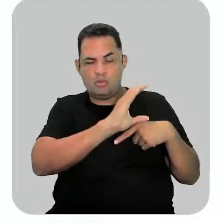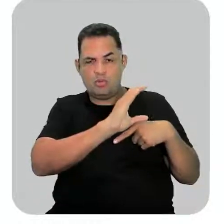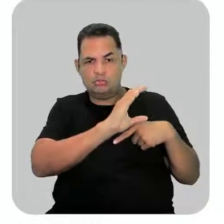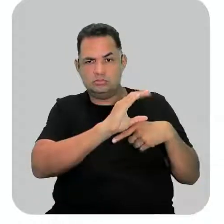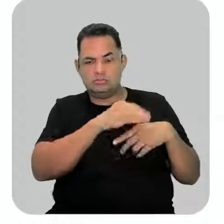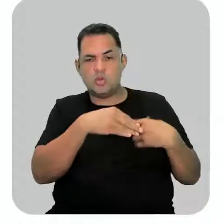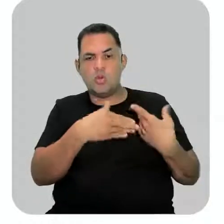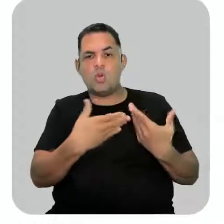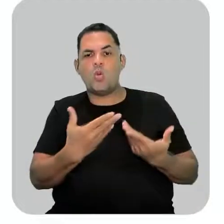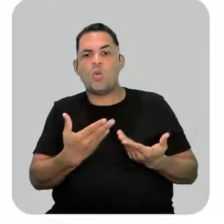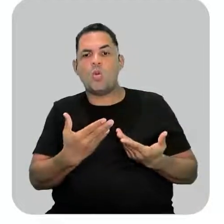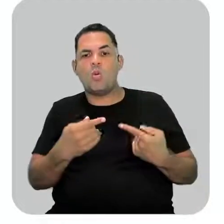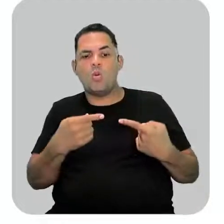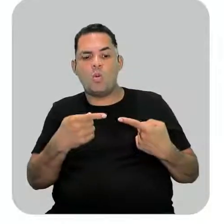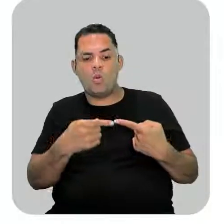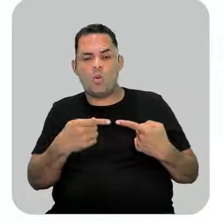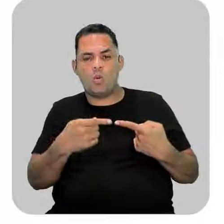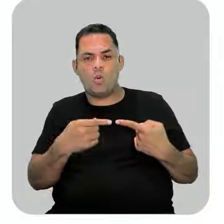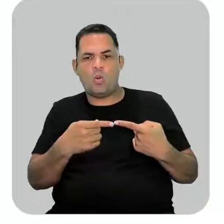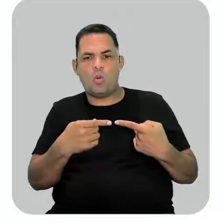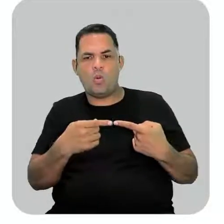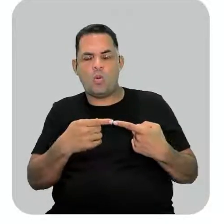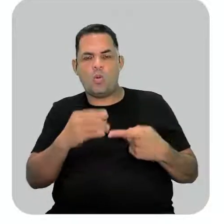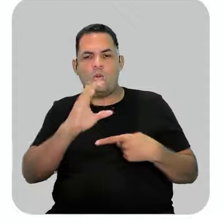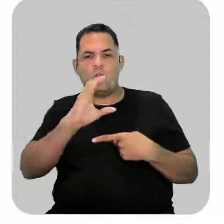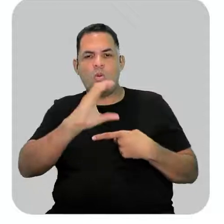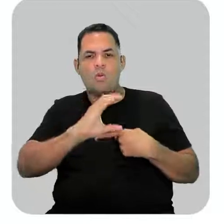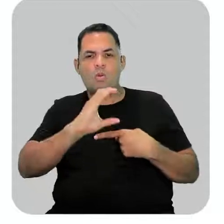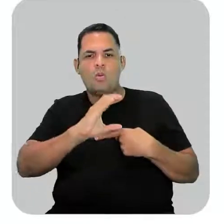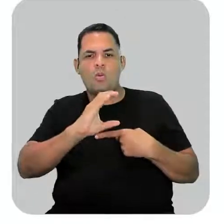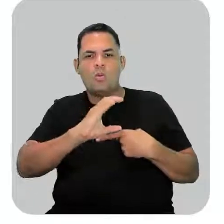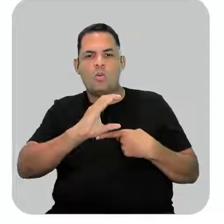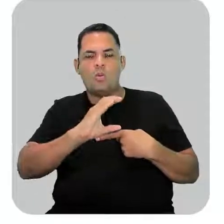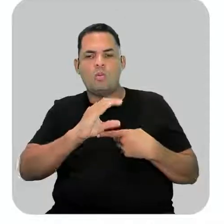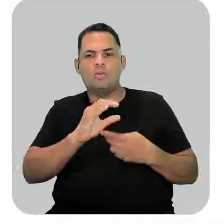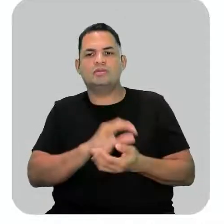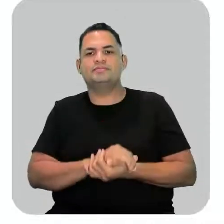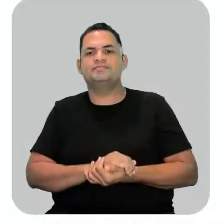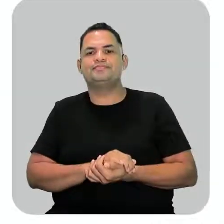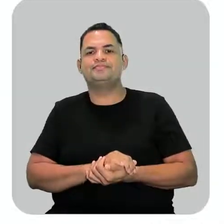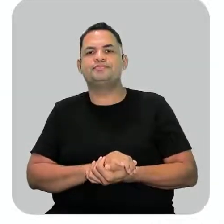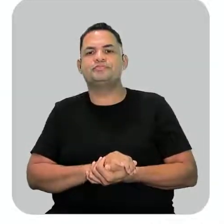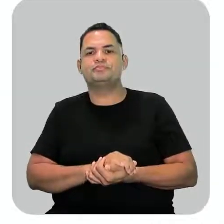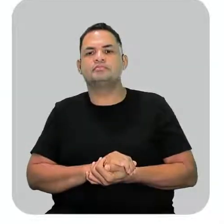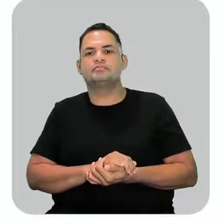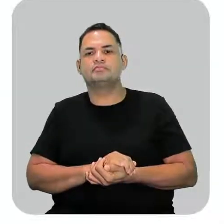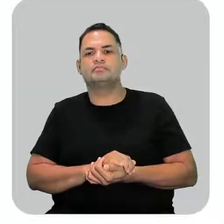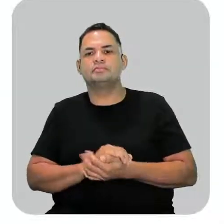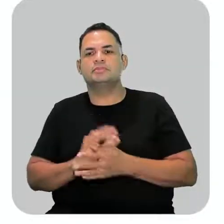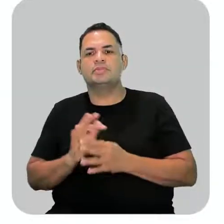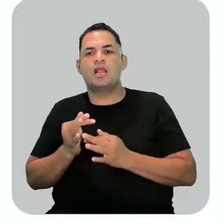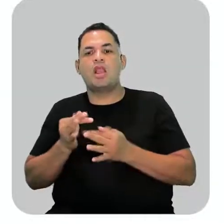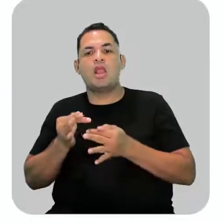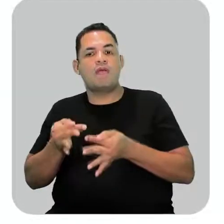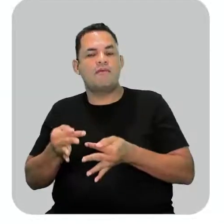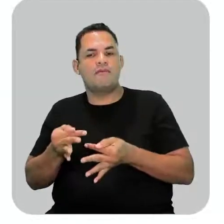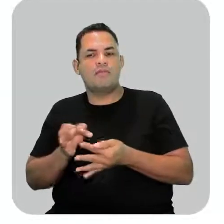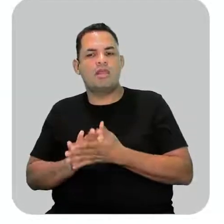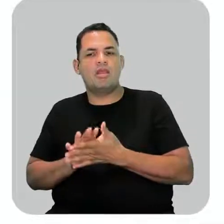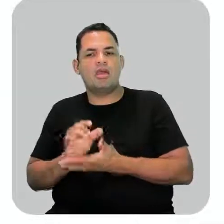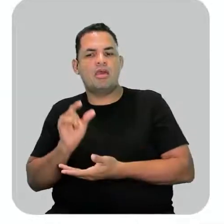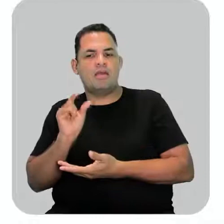Ver qual é o tipo de ligação entre os carbonos para determinar o infixo. E o nosso sufixo, que é o último, é